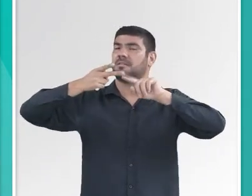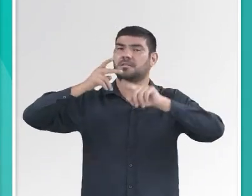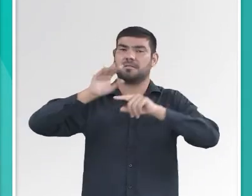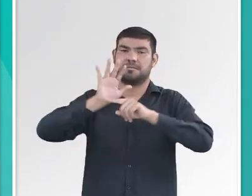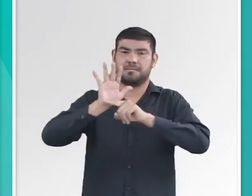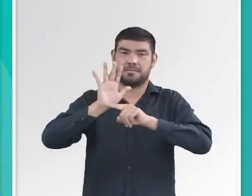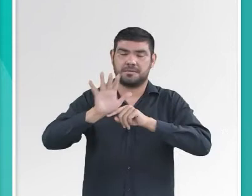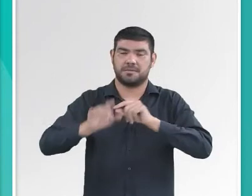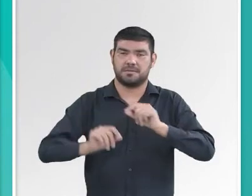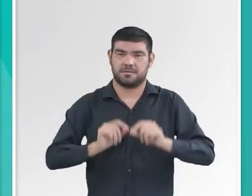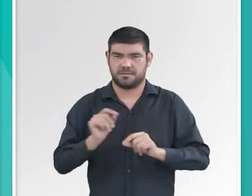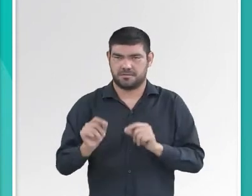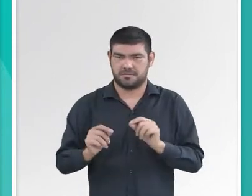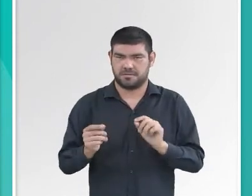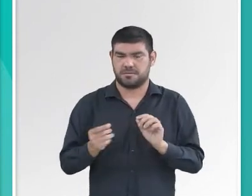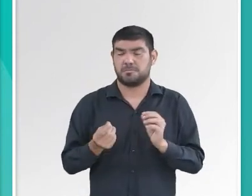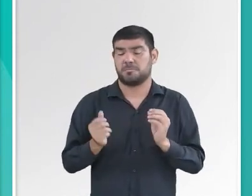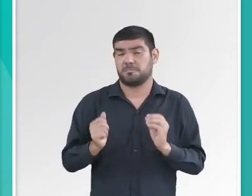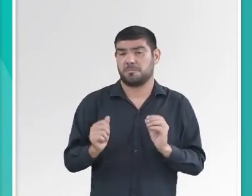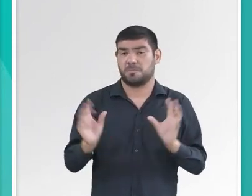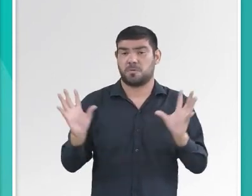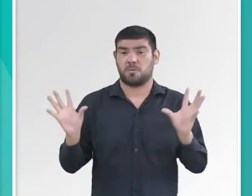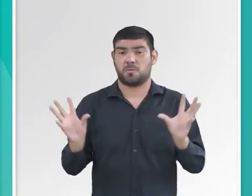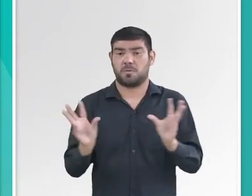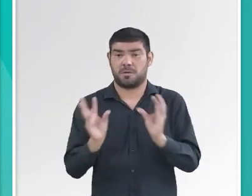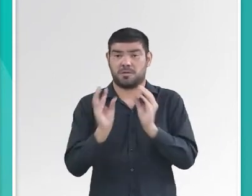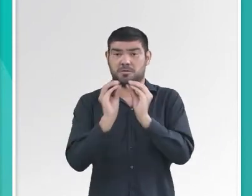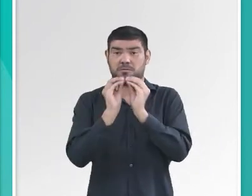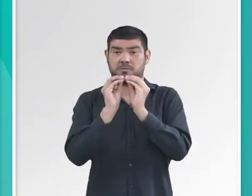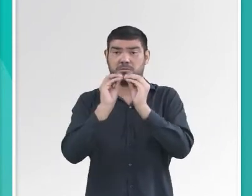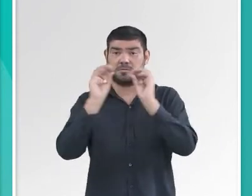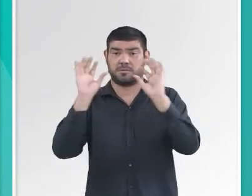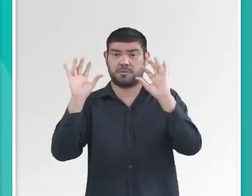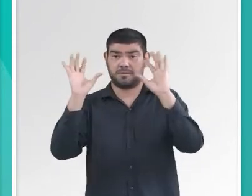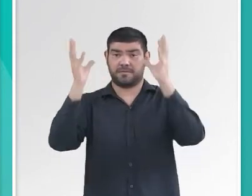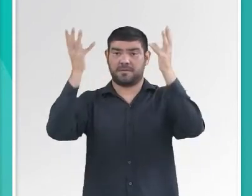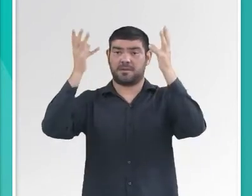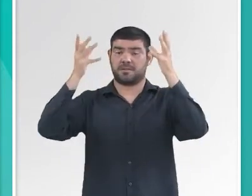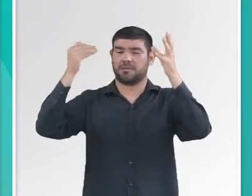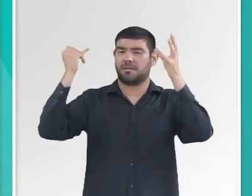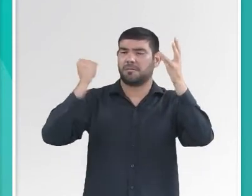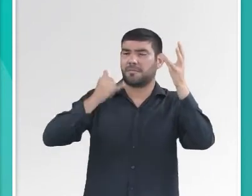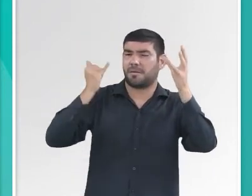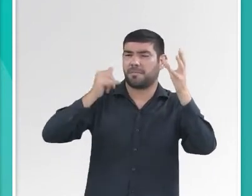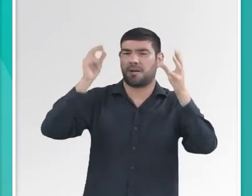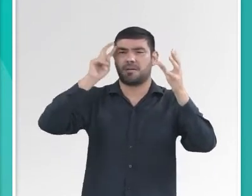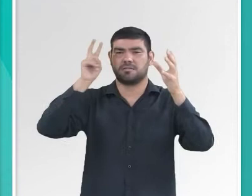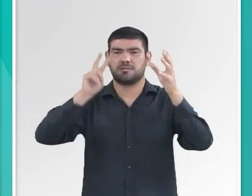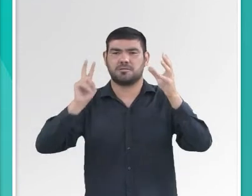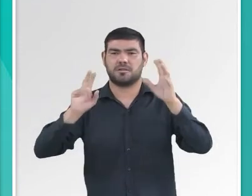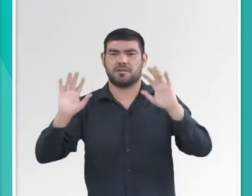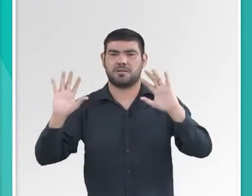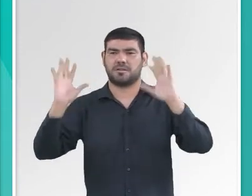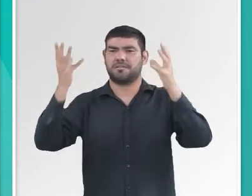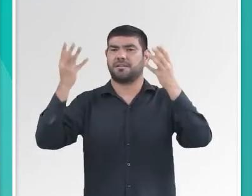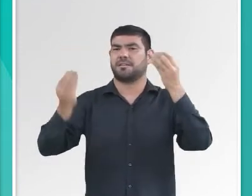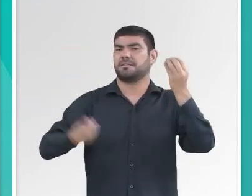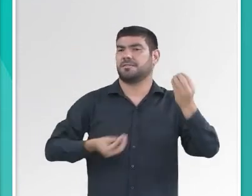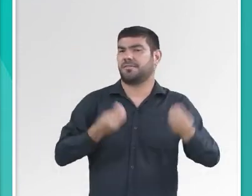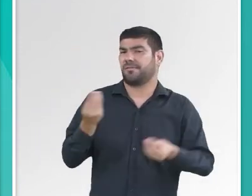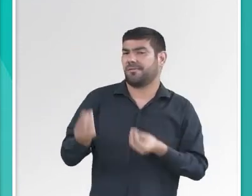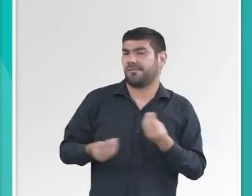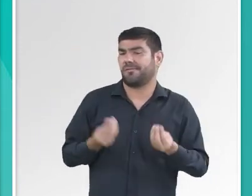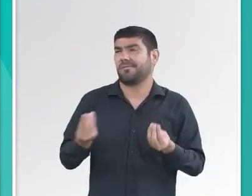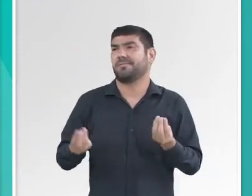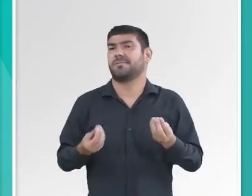apresentar e devem um resumo da festa, contar um pouquinho da história da festa, como ela, no